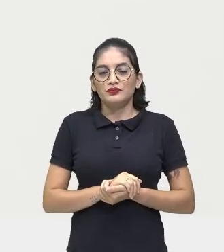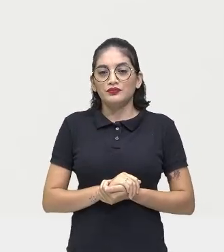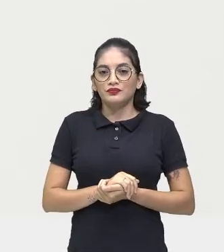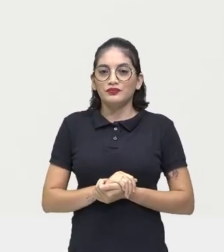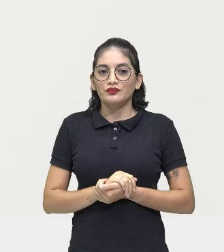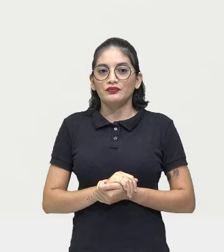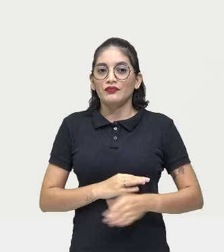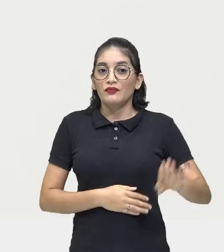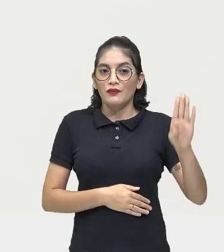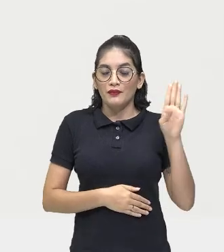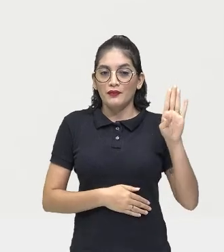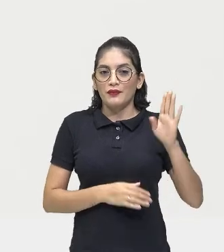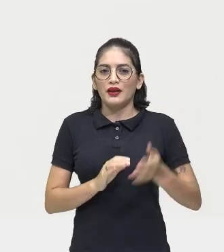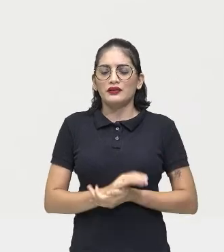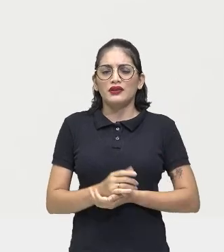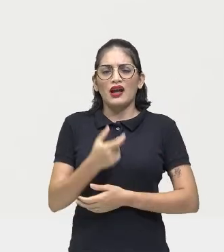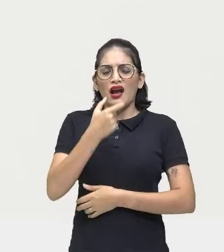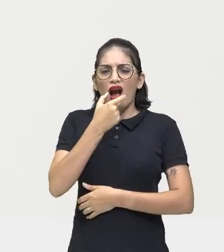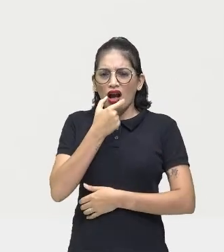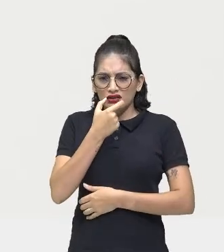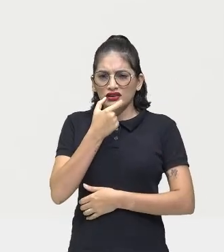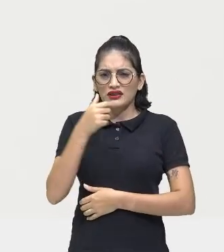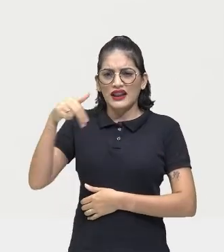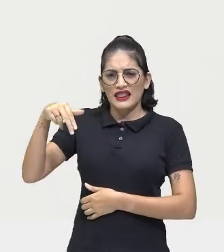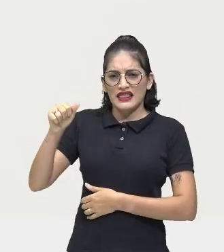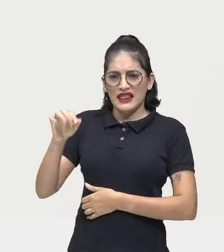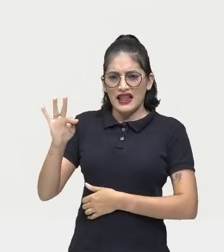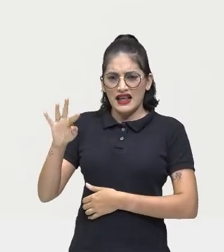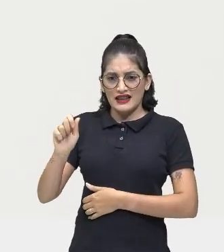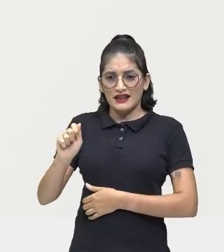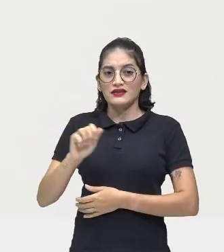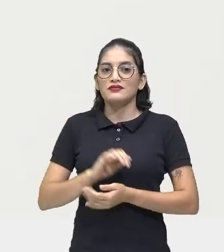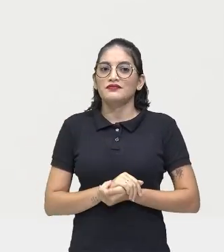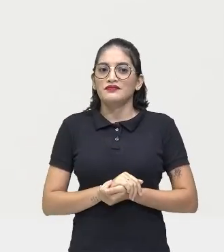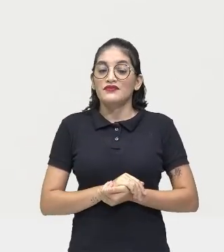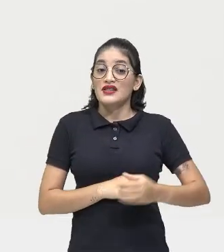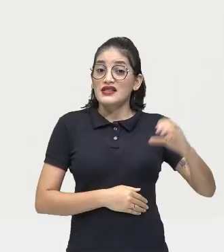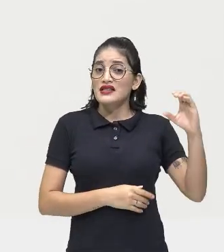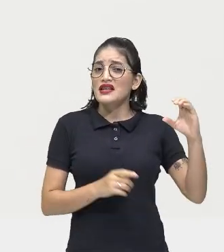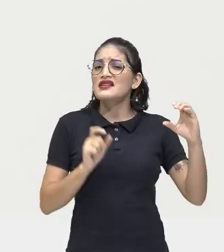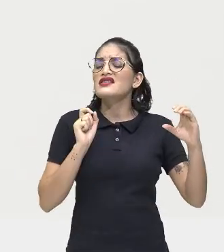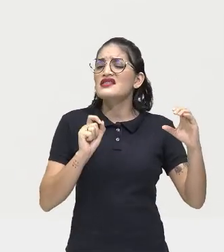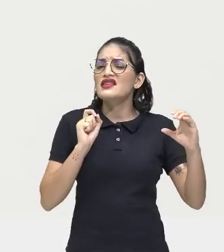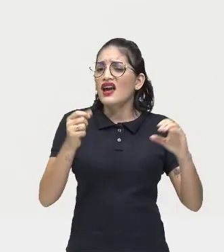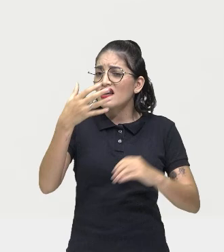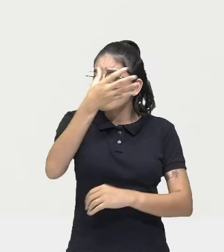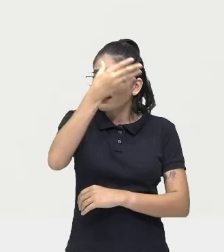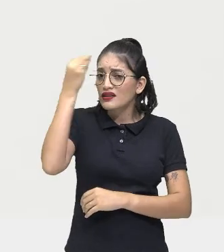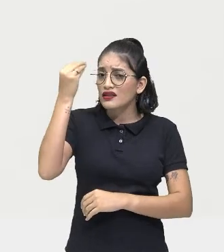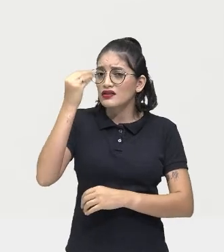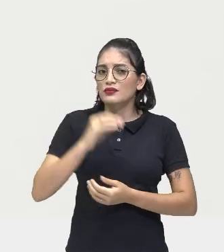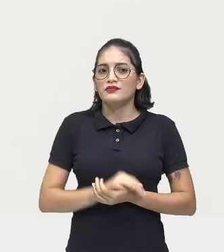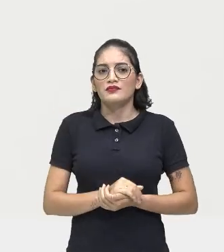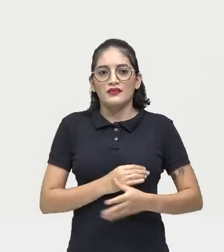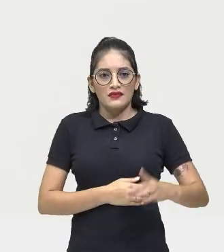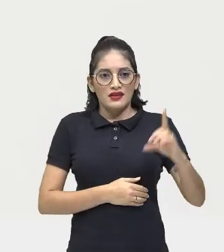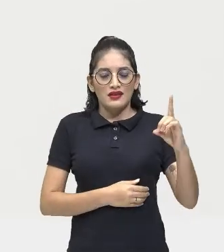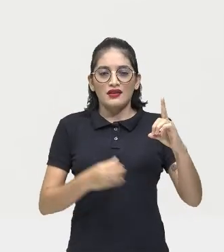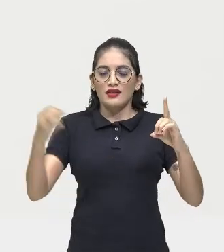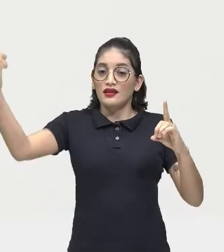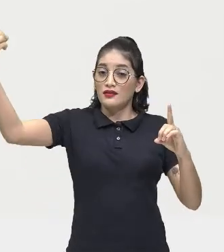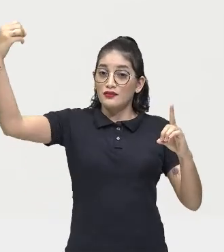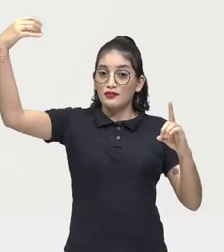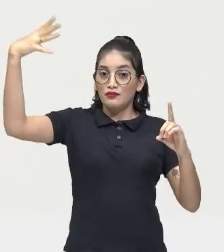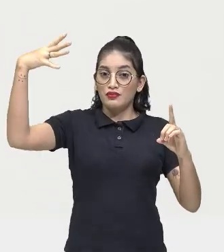prata. B, um biscoito de nata. C, quem será que esqueceu de